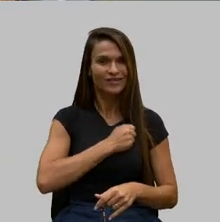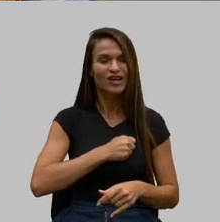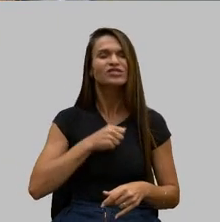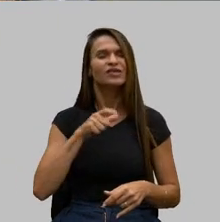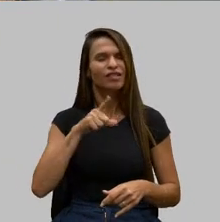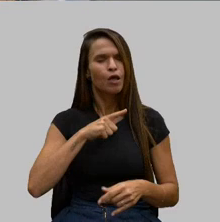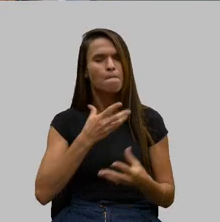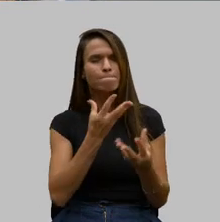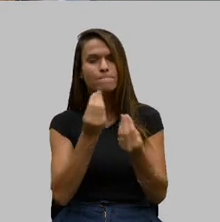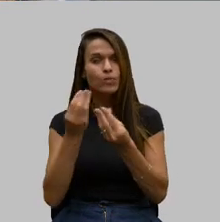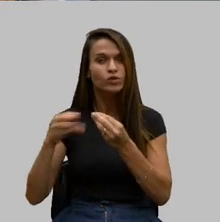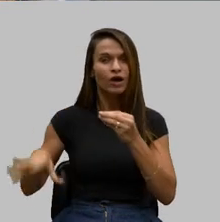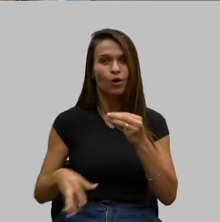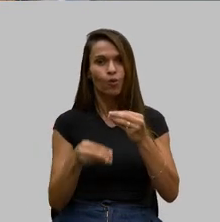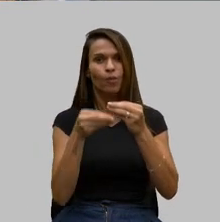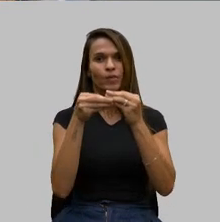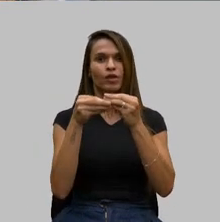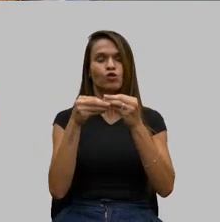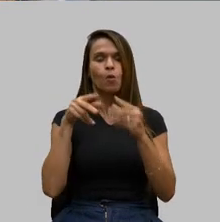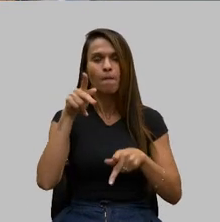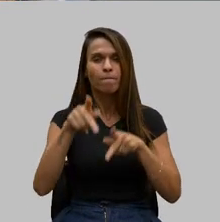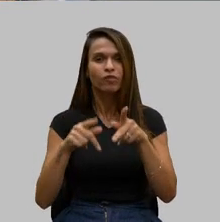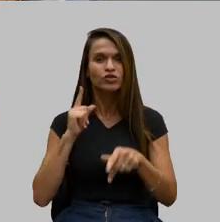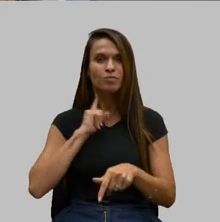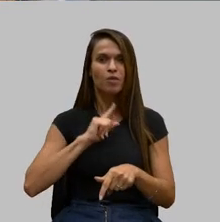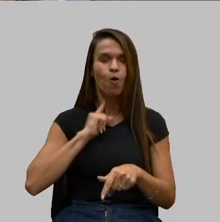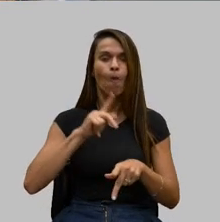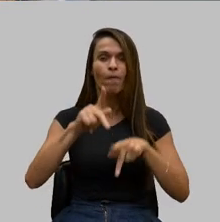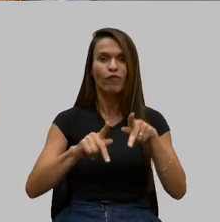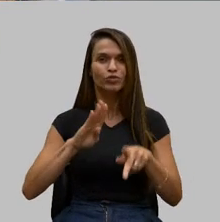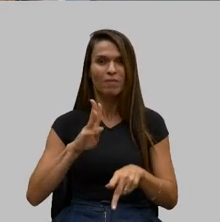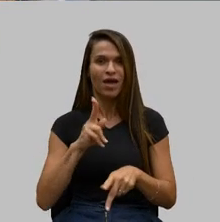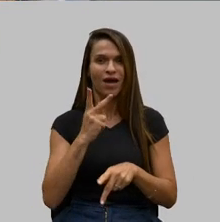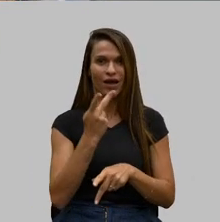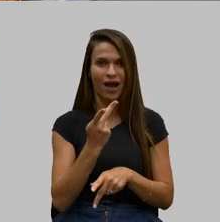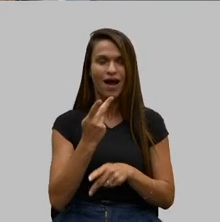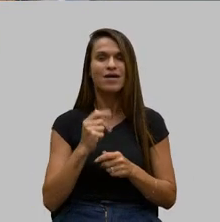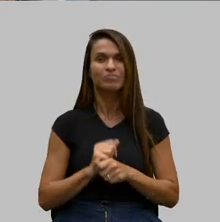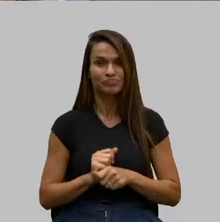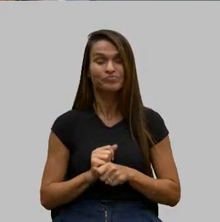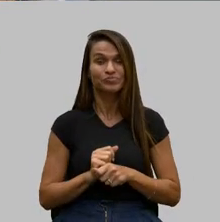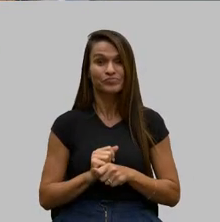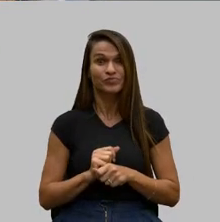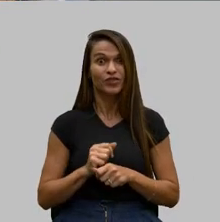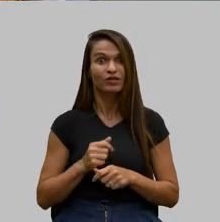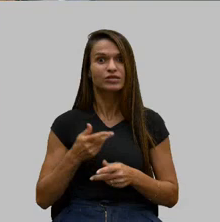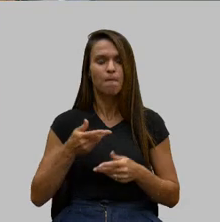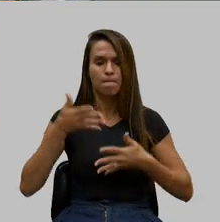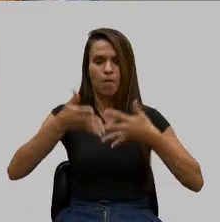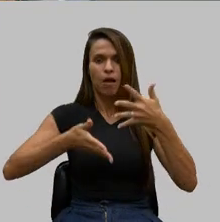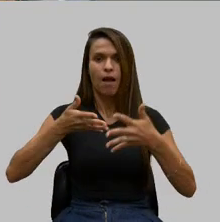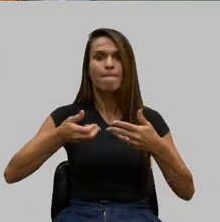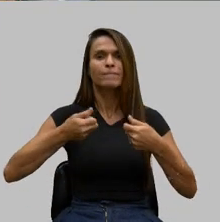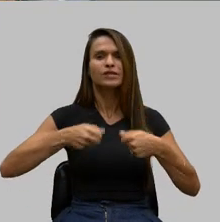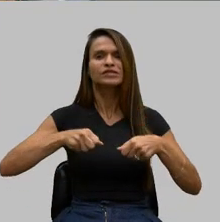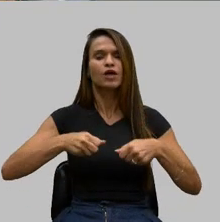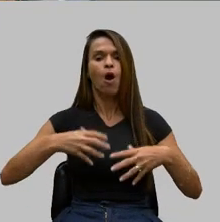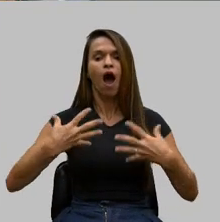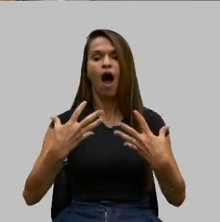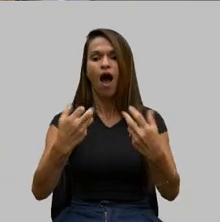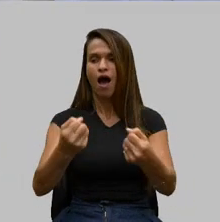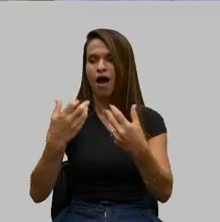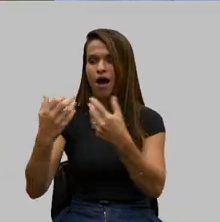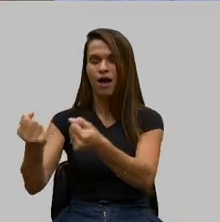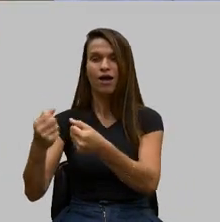contribuir com o povo de Minas Gerais com o povo de Belo Horizonte e a sua voz é uma voz precisa ser ouvida eu vou aproveitar a